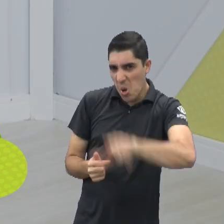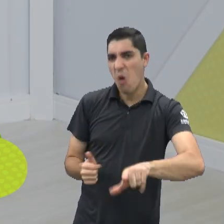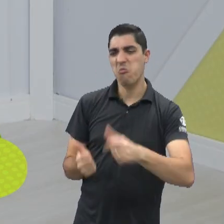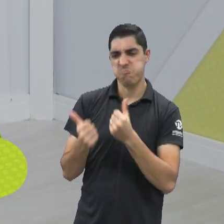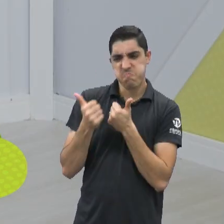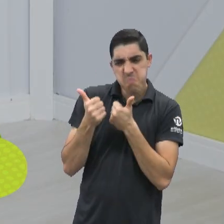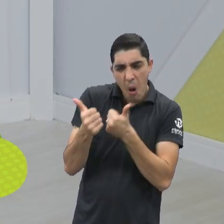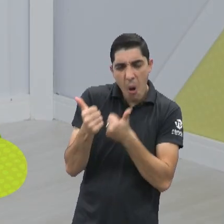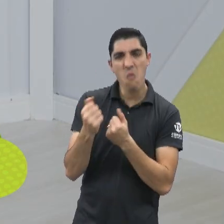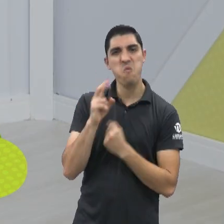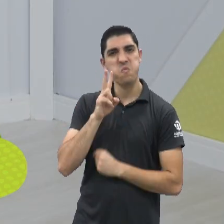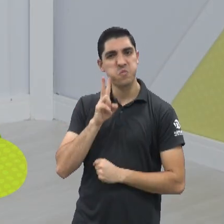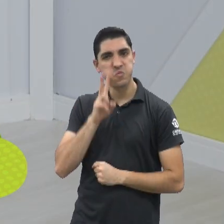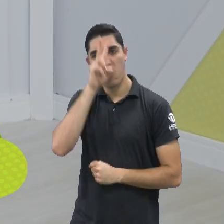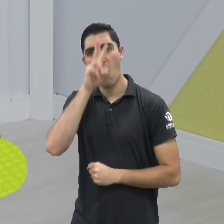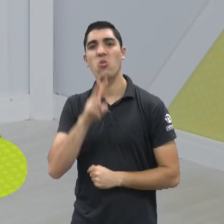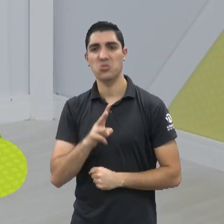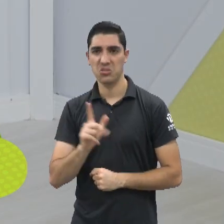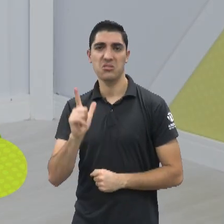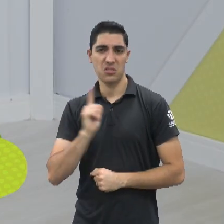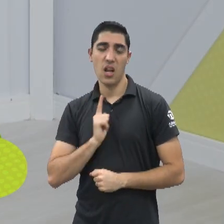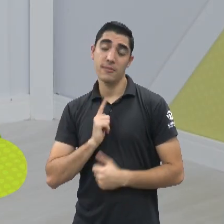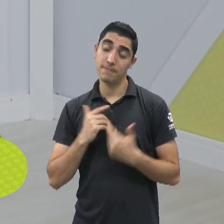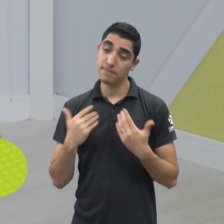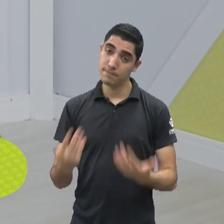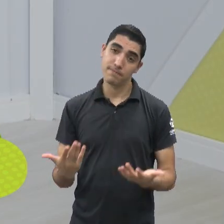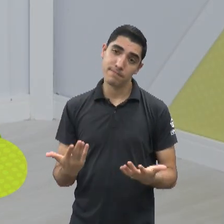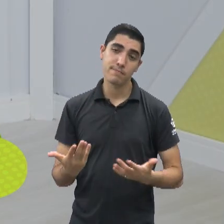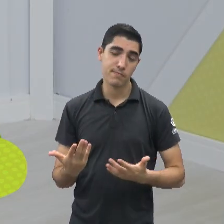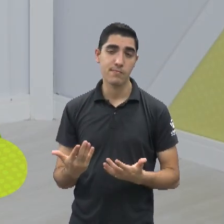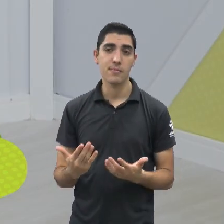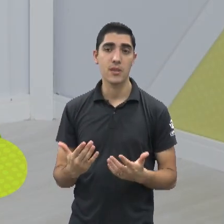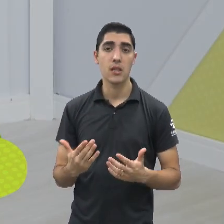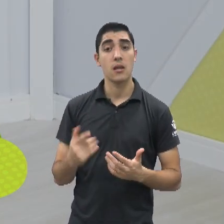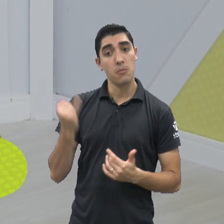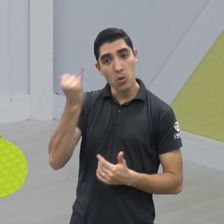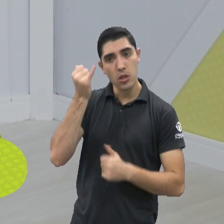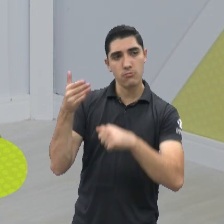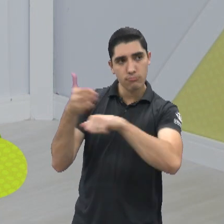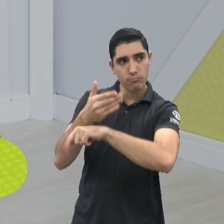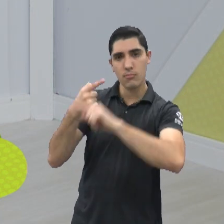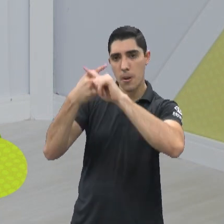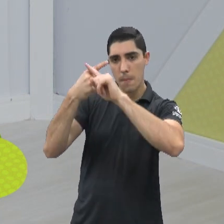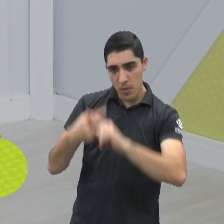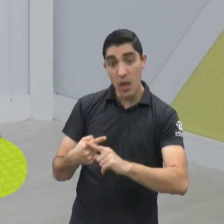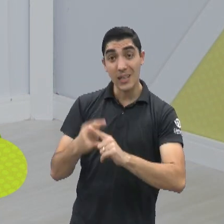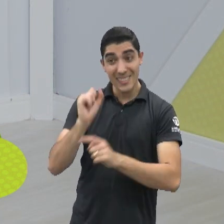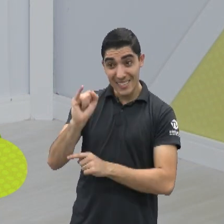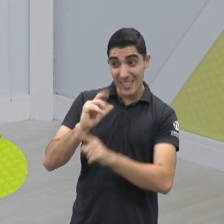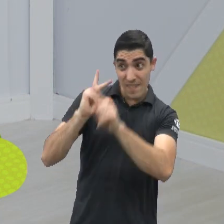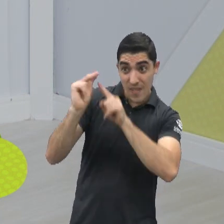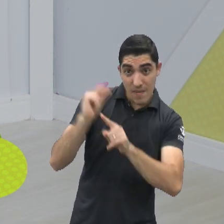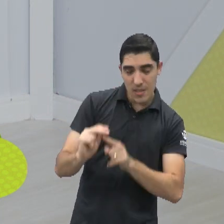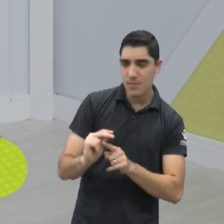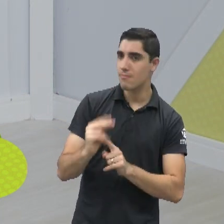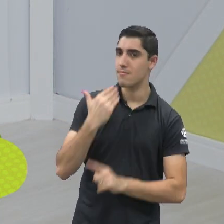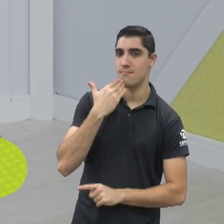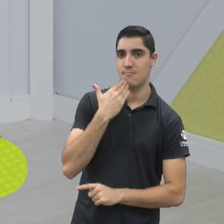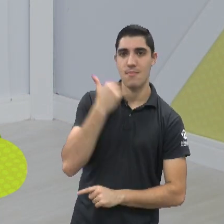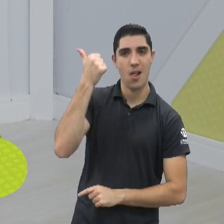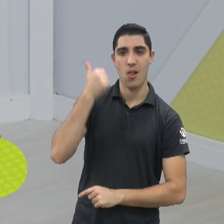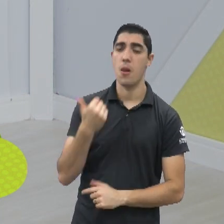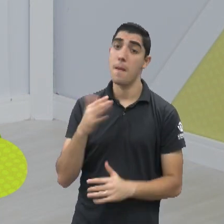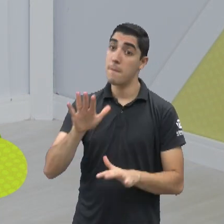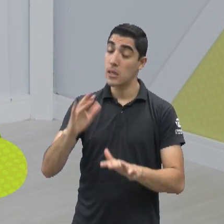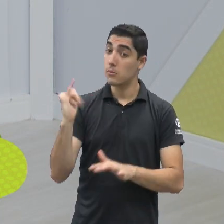José, mostra a sua força, e é isso que importa, né? Competir, lógico, se vencer sempre melhor, mas o importante é